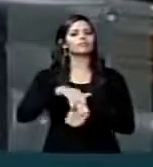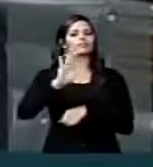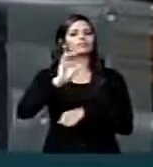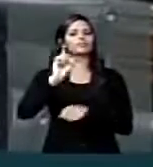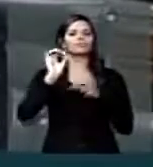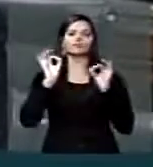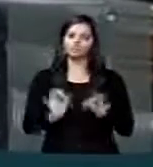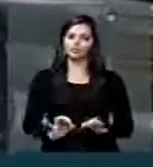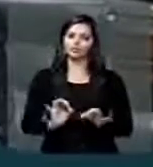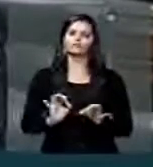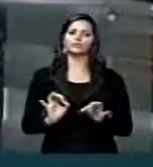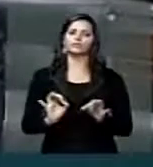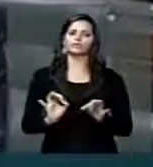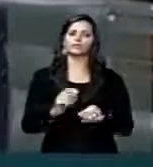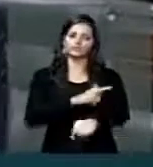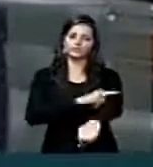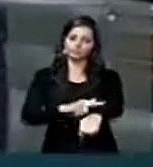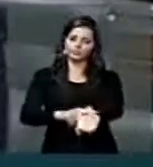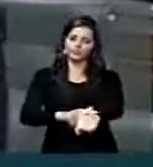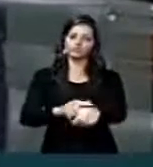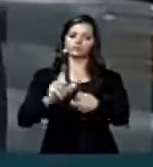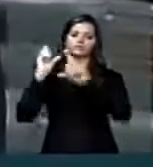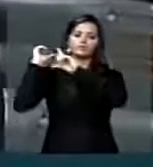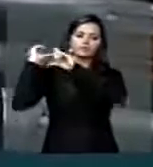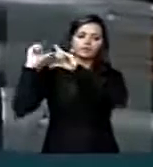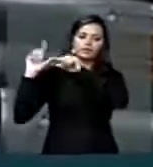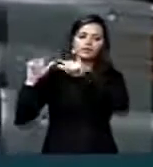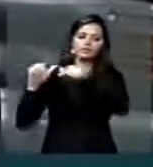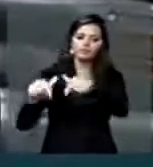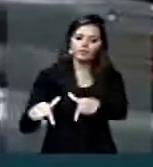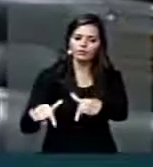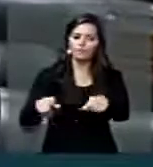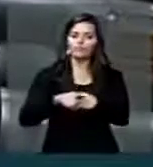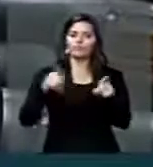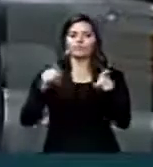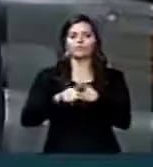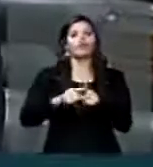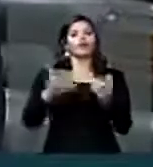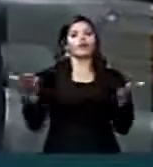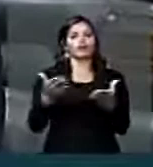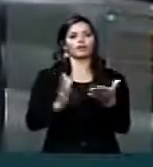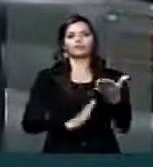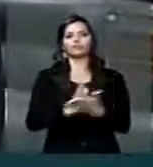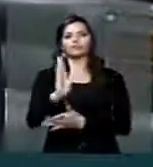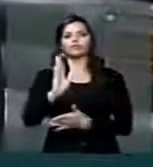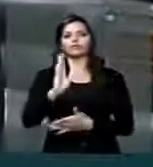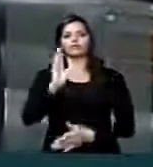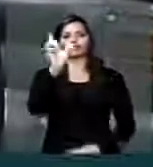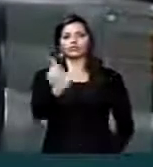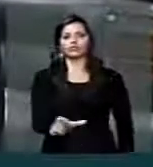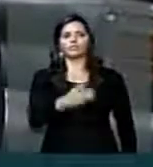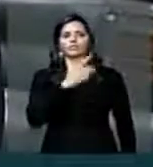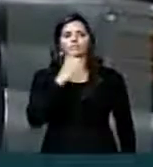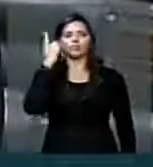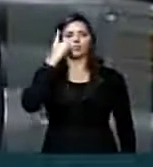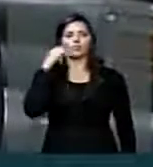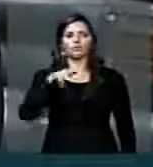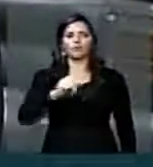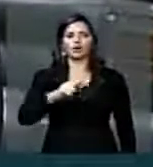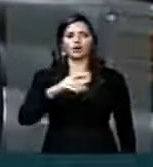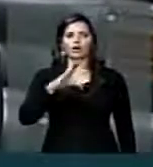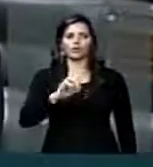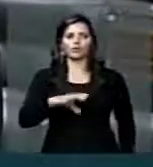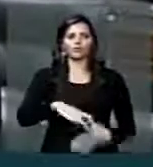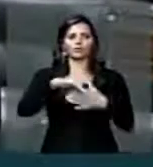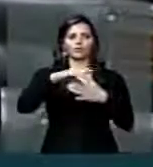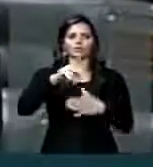bom senso, prevaleceu a tradição e, finalmente, foi eleito o deputado Marco Feliciano, indicado pelo seu partido,